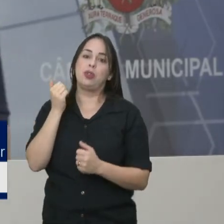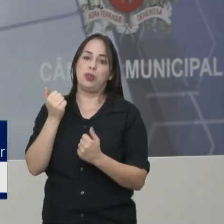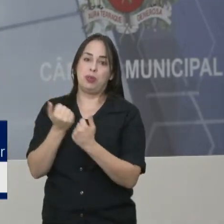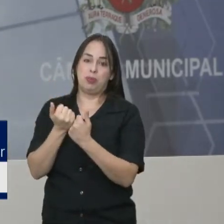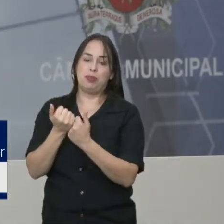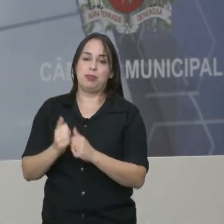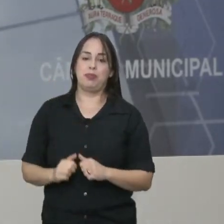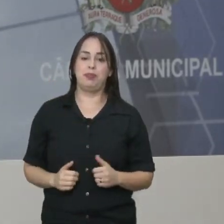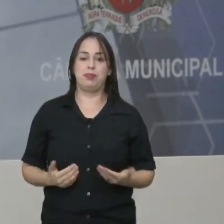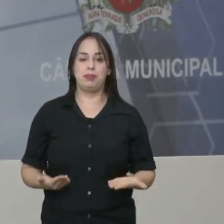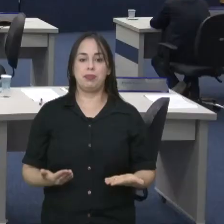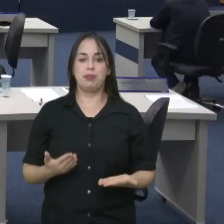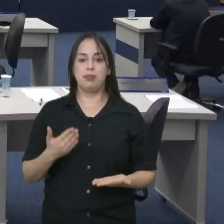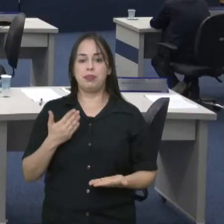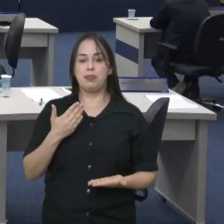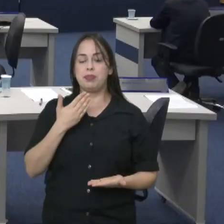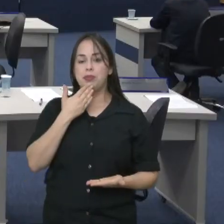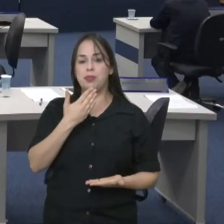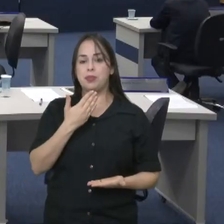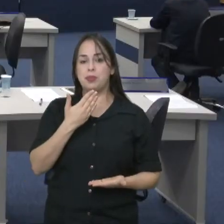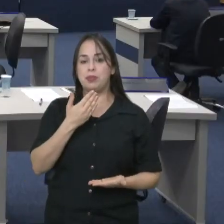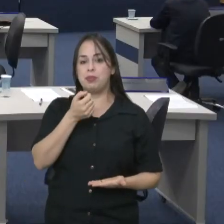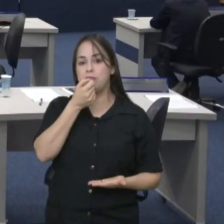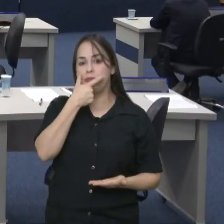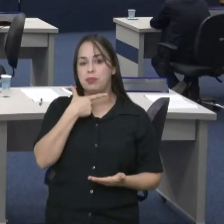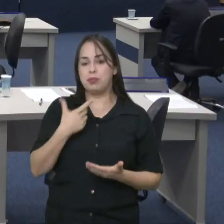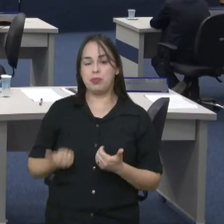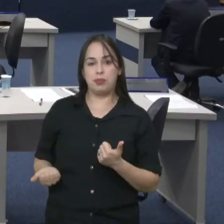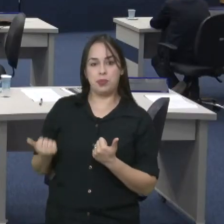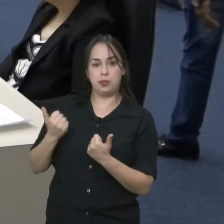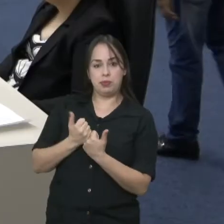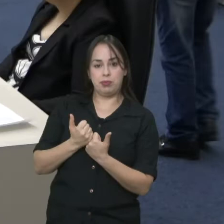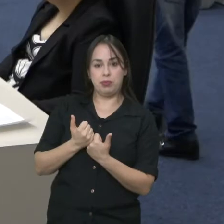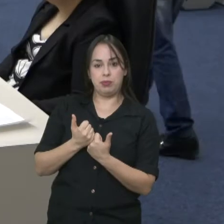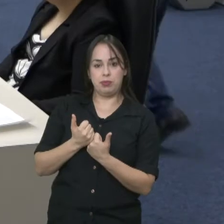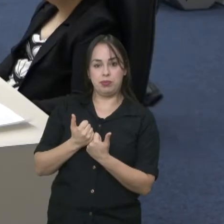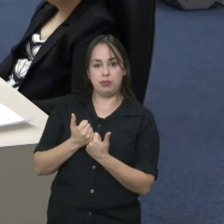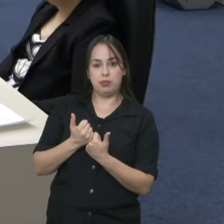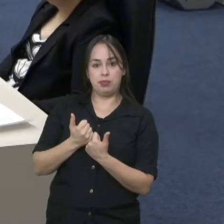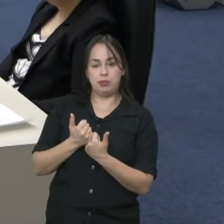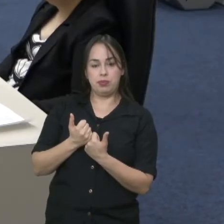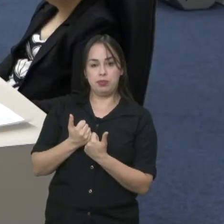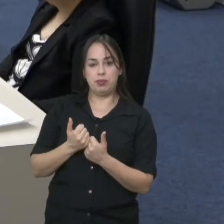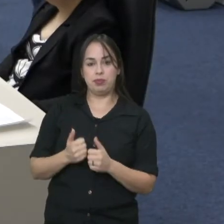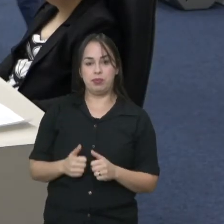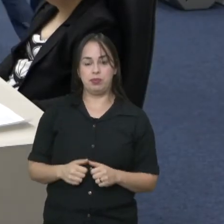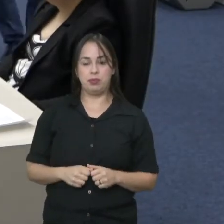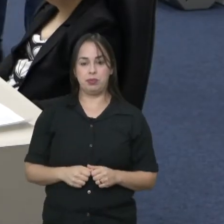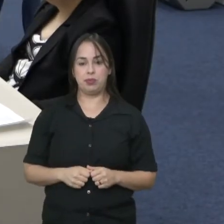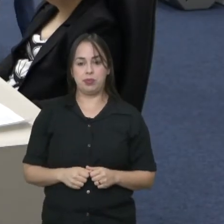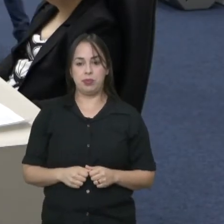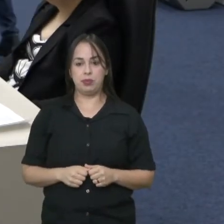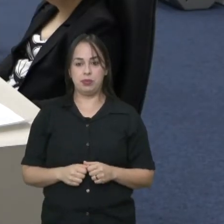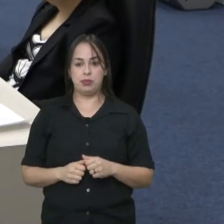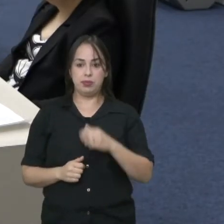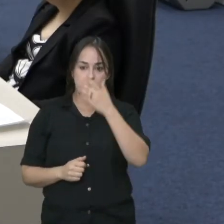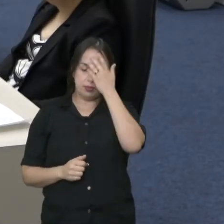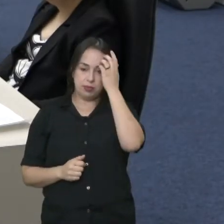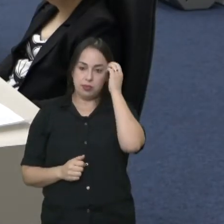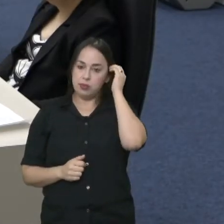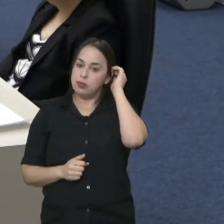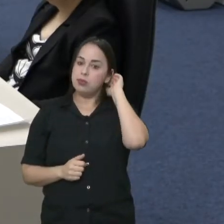presidente. Peço ao vereador Roberto Deleve, por favor, que assuma os trabalhos da mesa diretora.